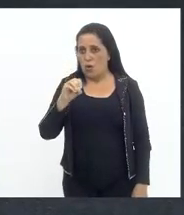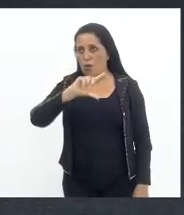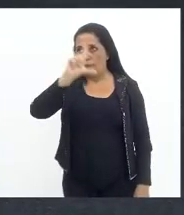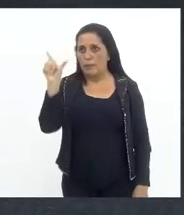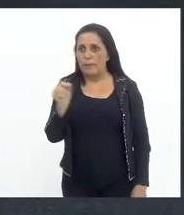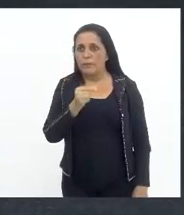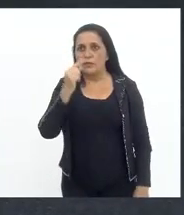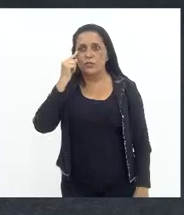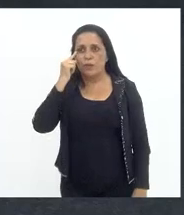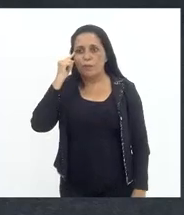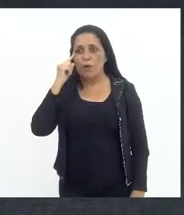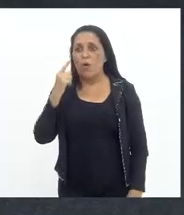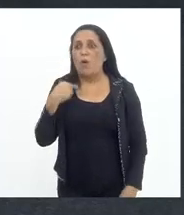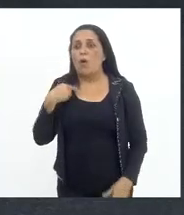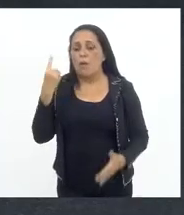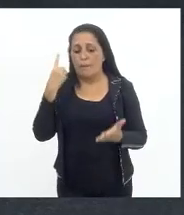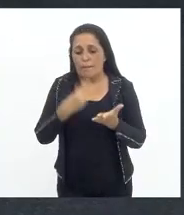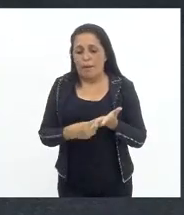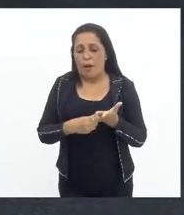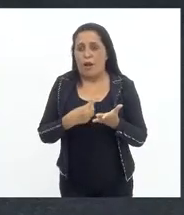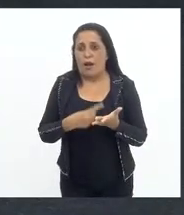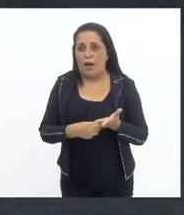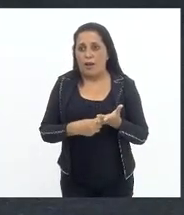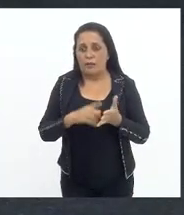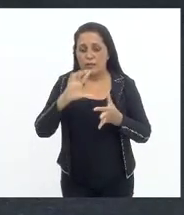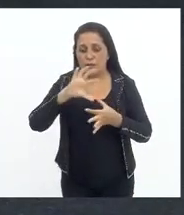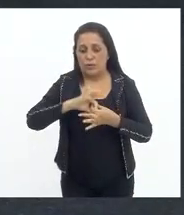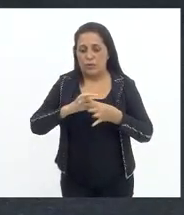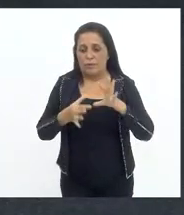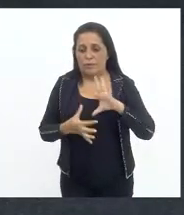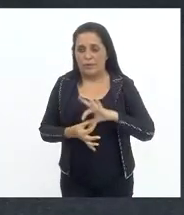marcado nas Olimpíadas.